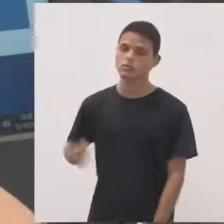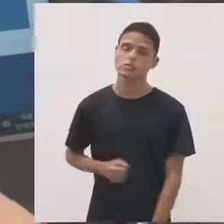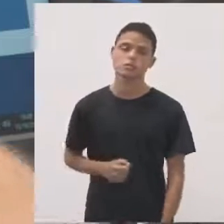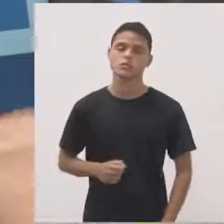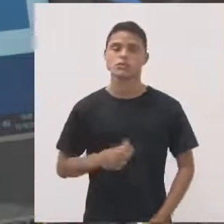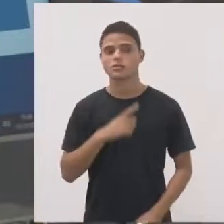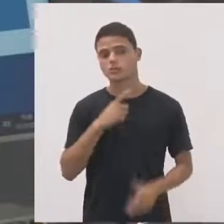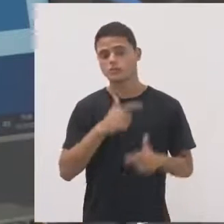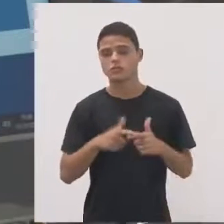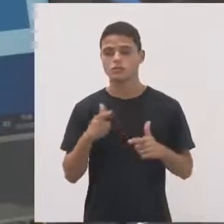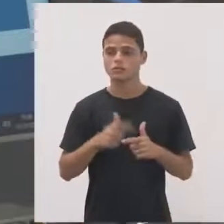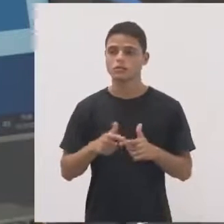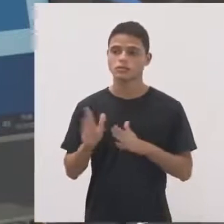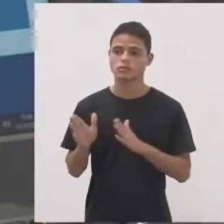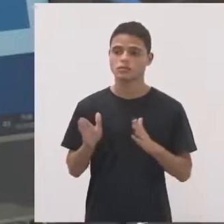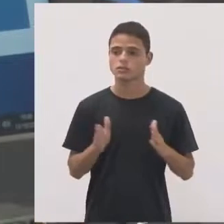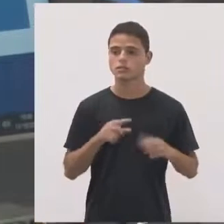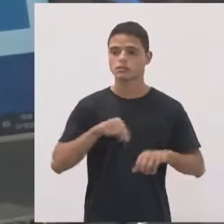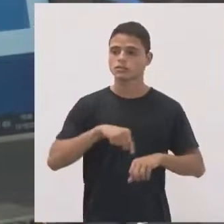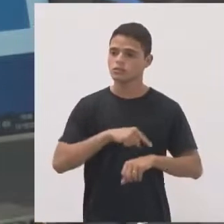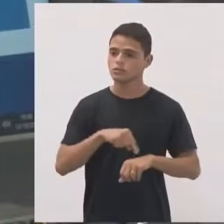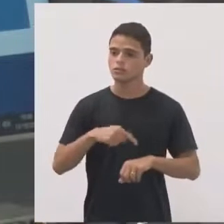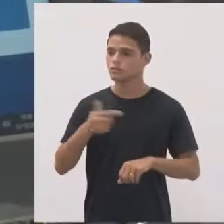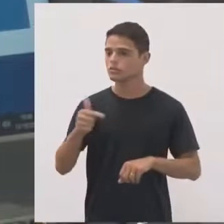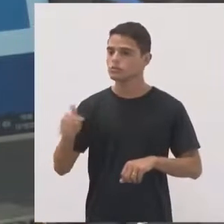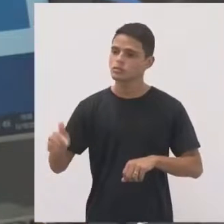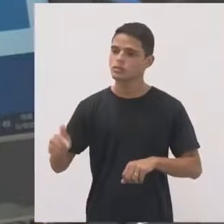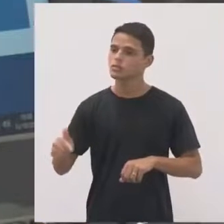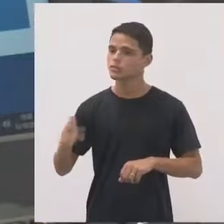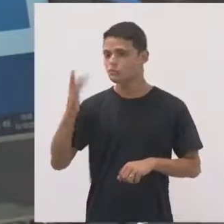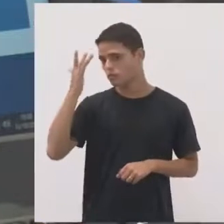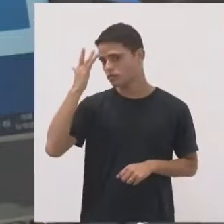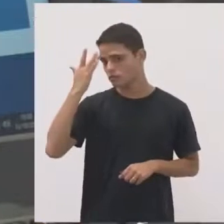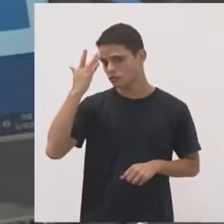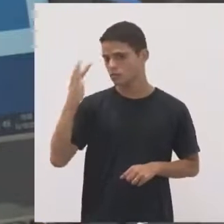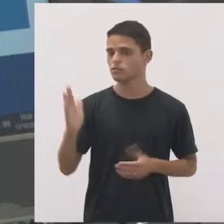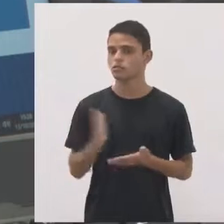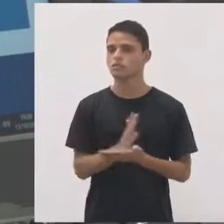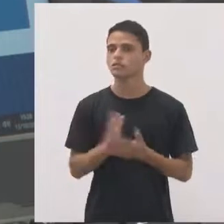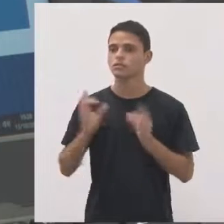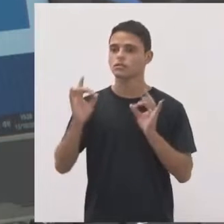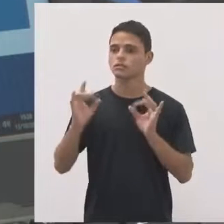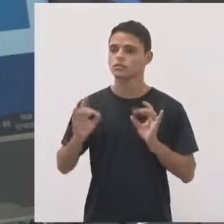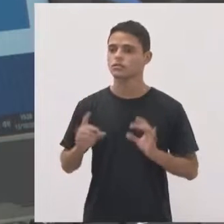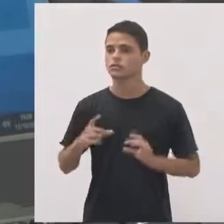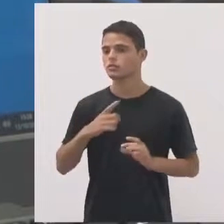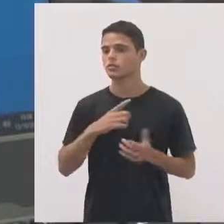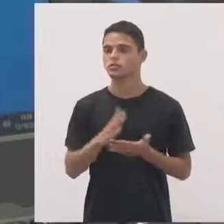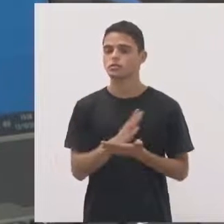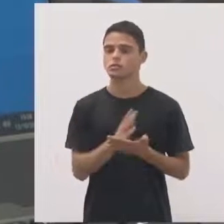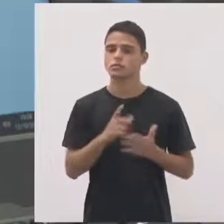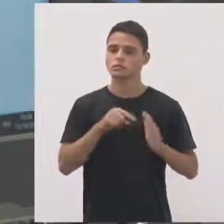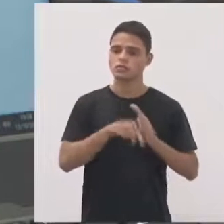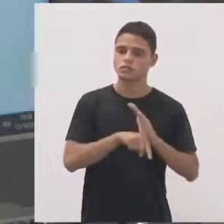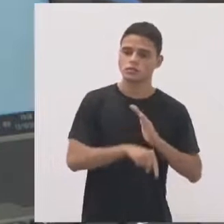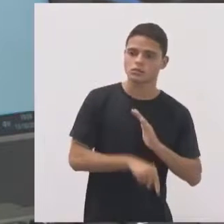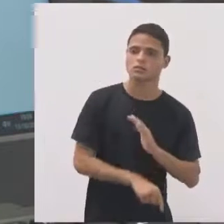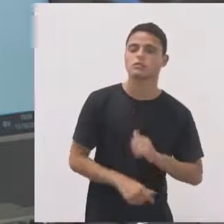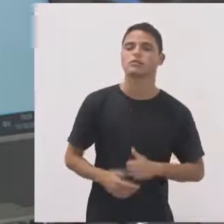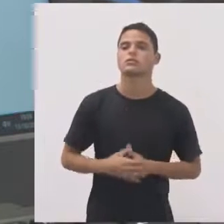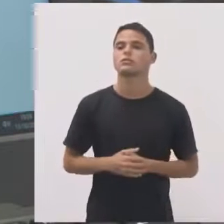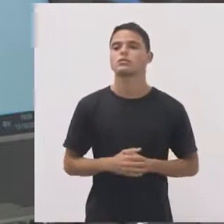sincronizar o horário. Isso, ele não vem com o horário sincronizado. Eu não sei as partes mais técnicas, porque o MS Tech que faz essa parte de